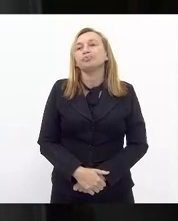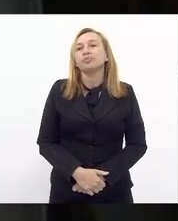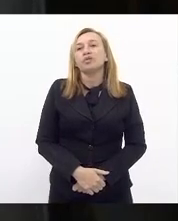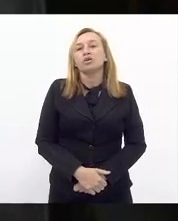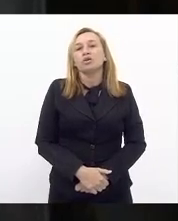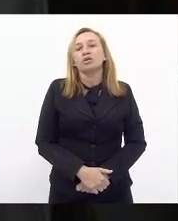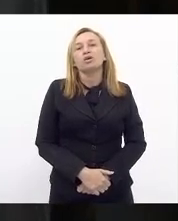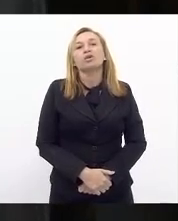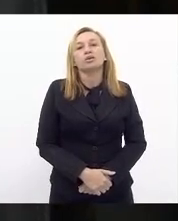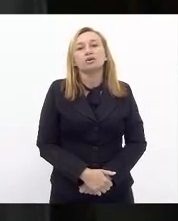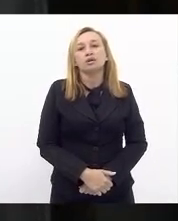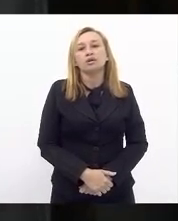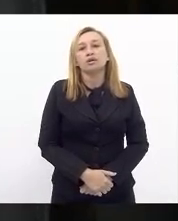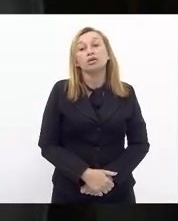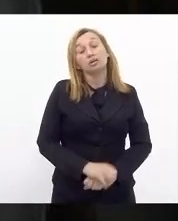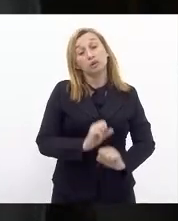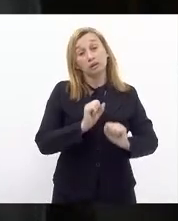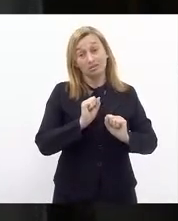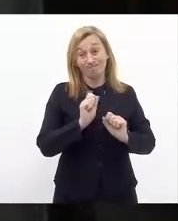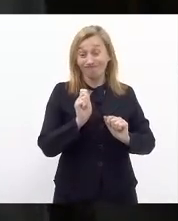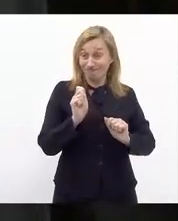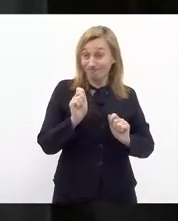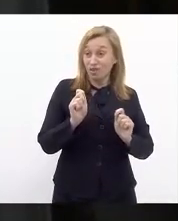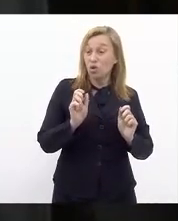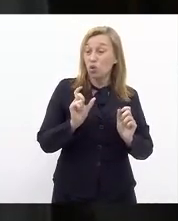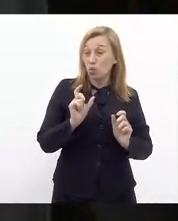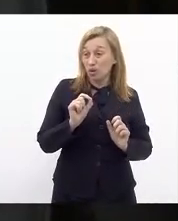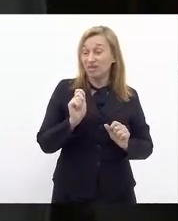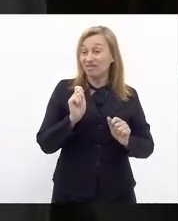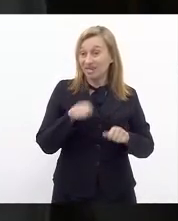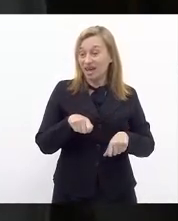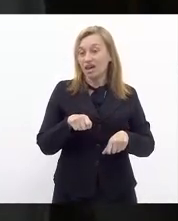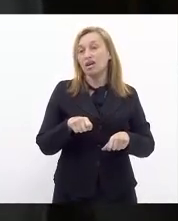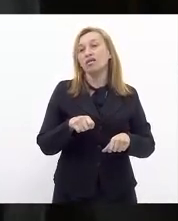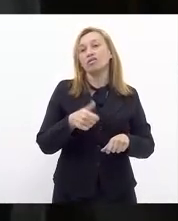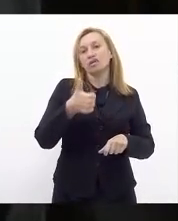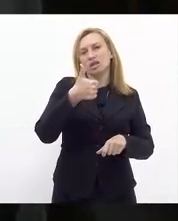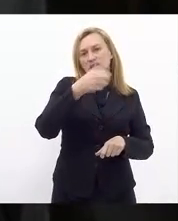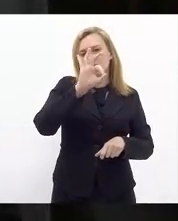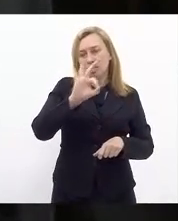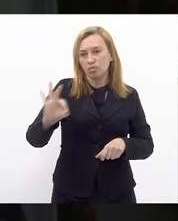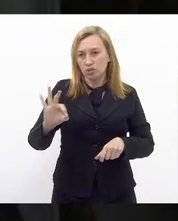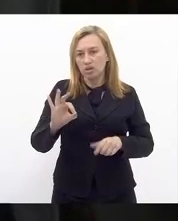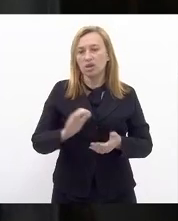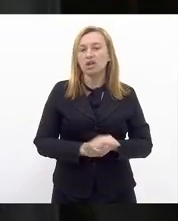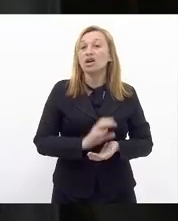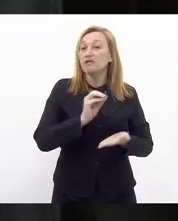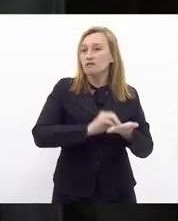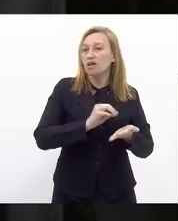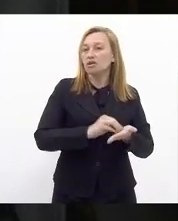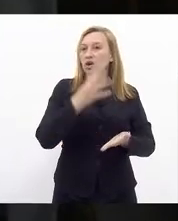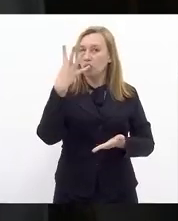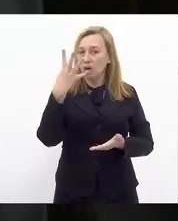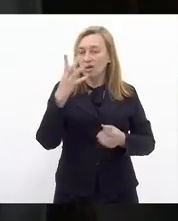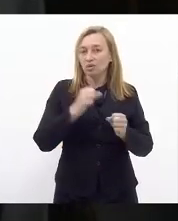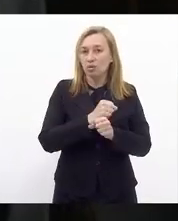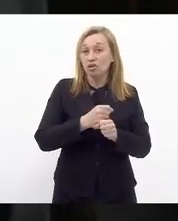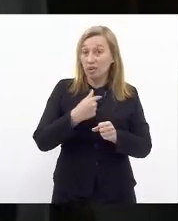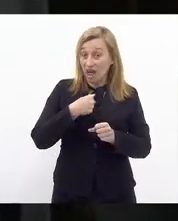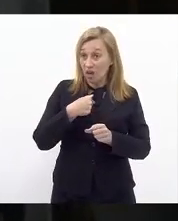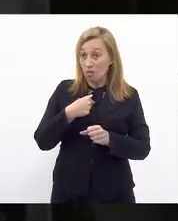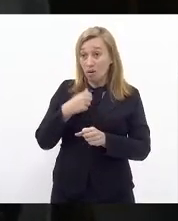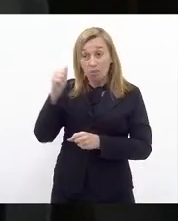Oi e a mesmo no que couber vale para os cem porcento olha se me falta quatro anos para